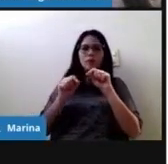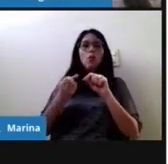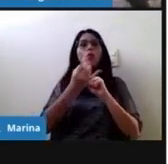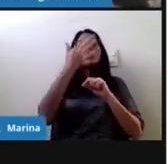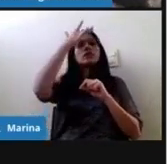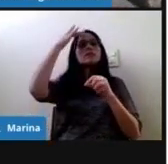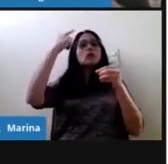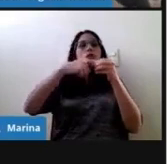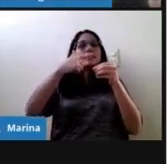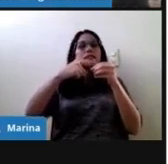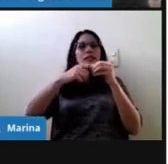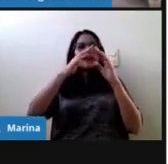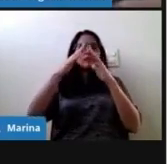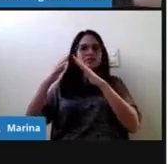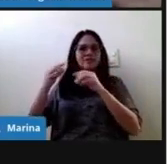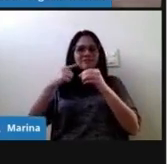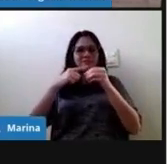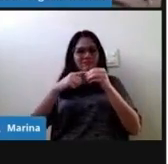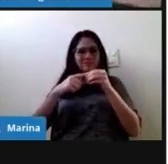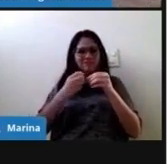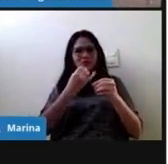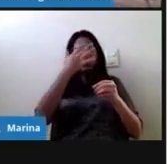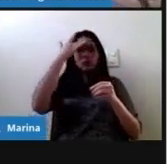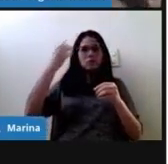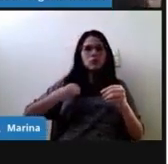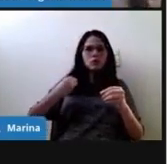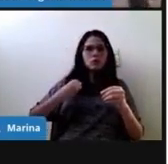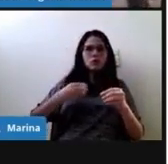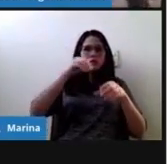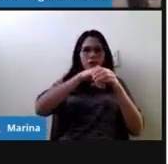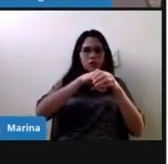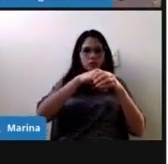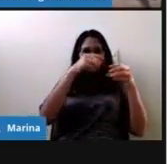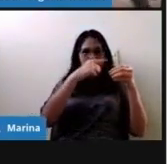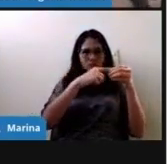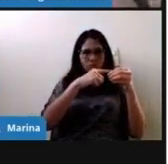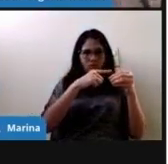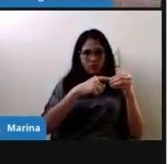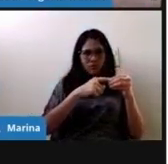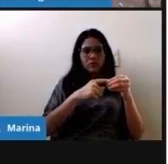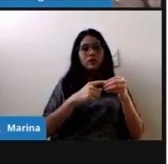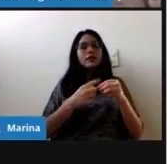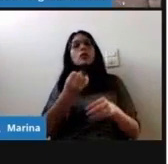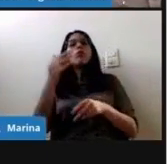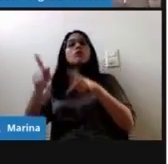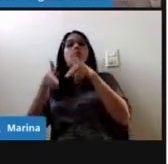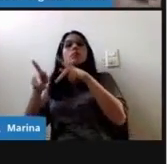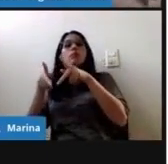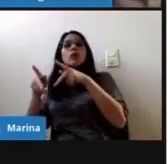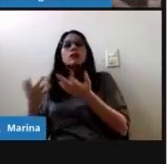urbana e a densidade demográfica. São variáveis que têm importância na transmissão. Todas essas variáveis